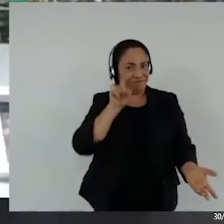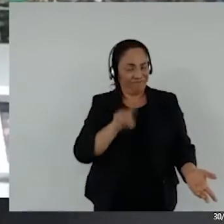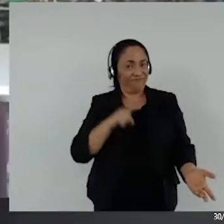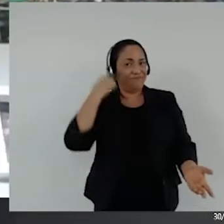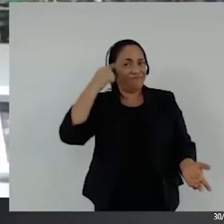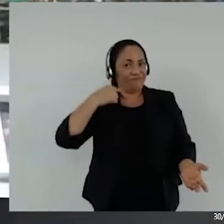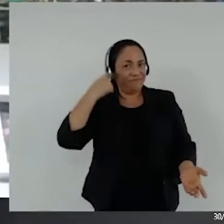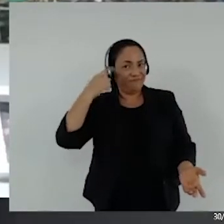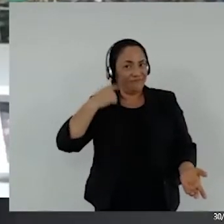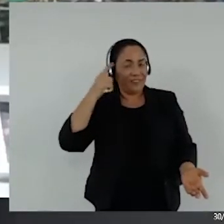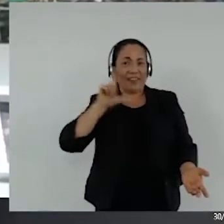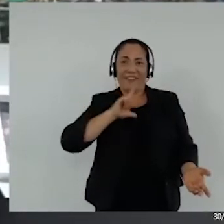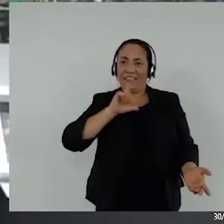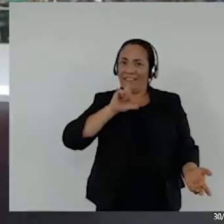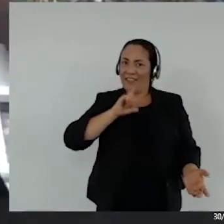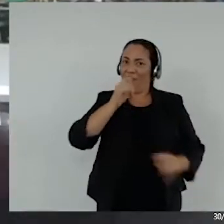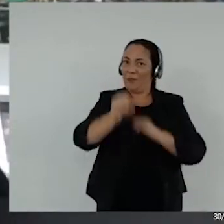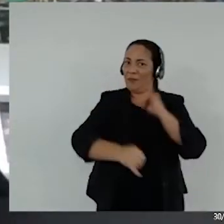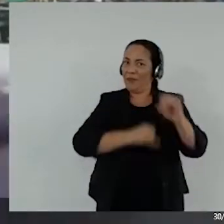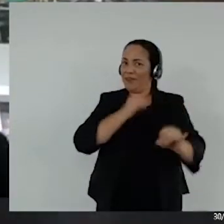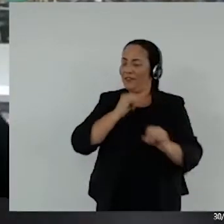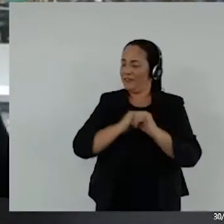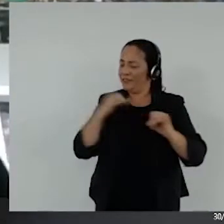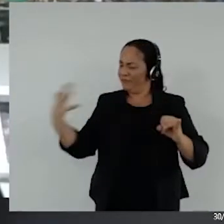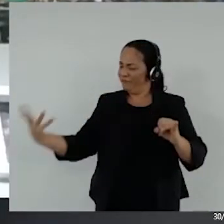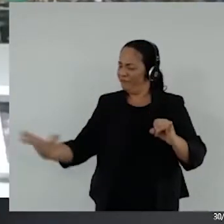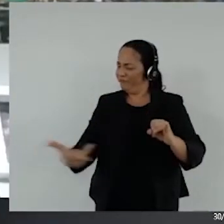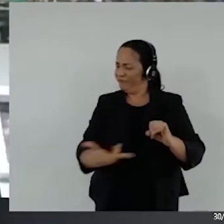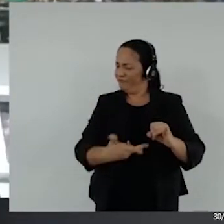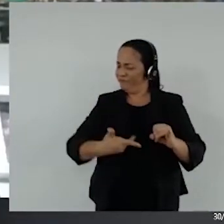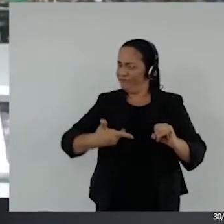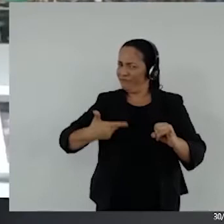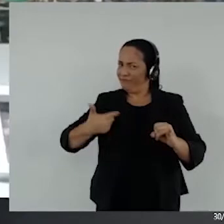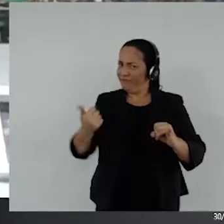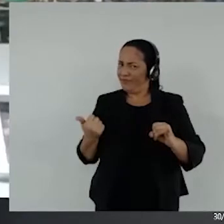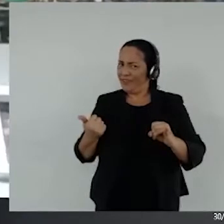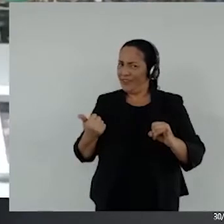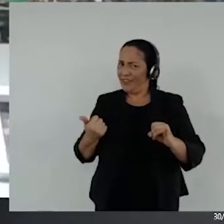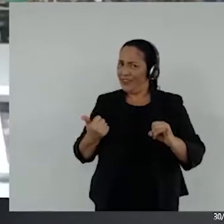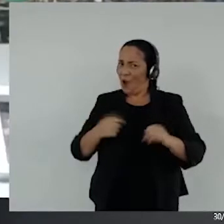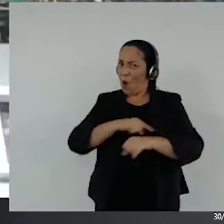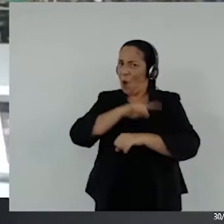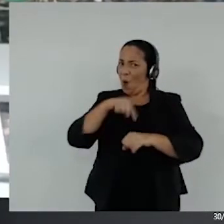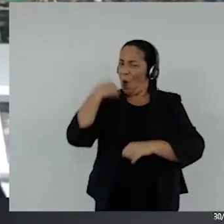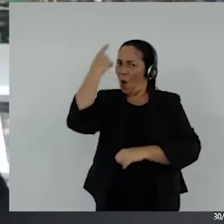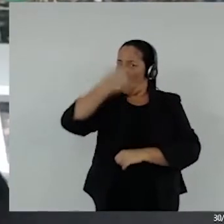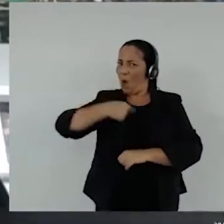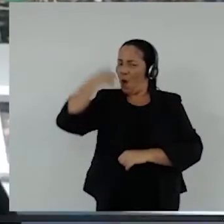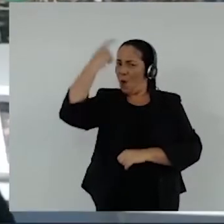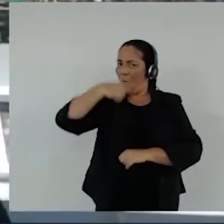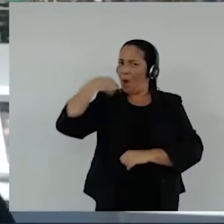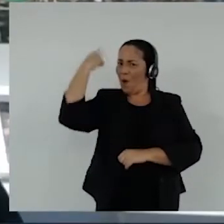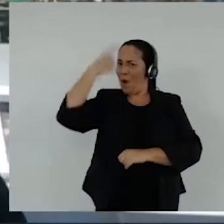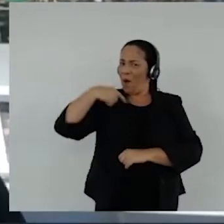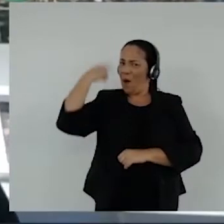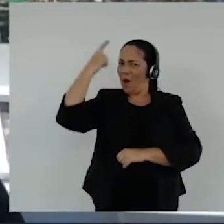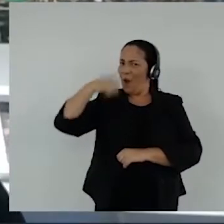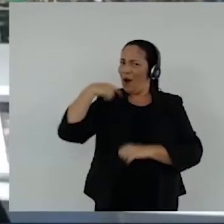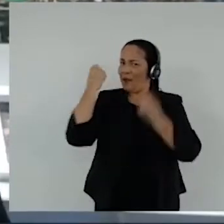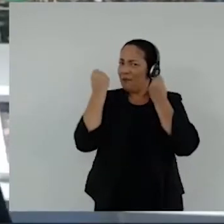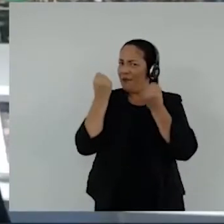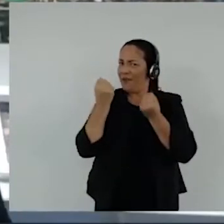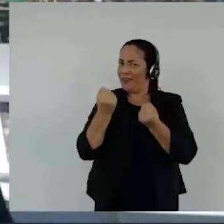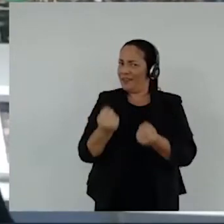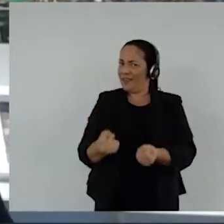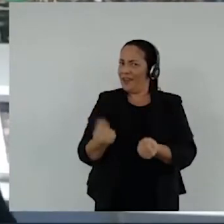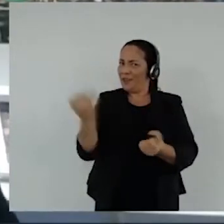ter um provedor de internet que forneça um sinal nítido e ininterrupto por tão longo espaço de tempo, com tráfego pesado de